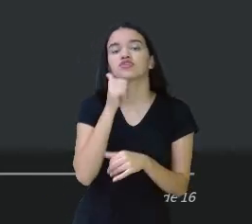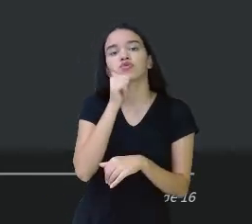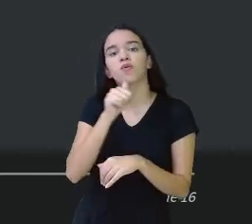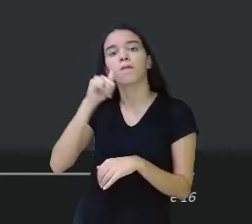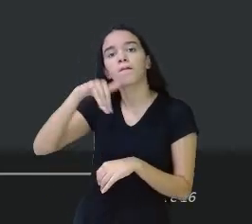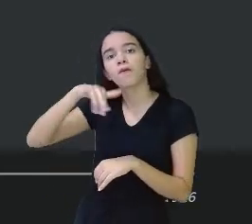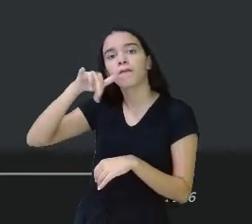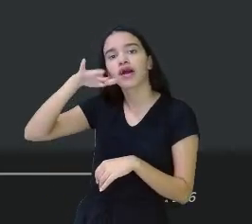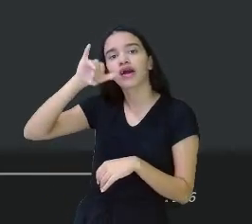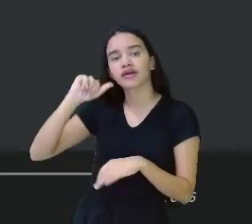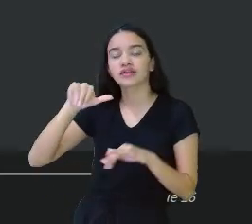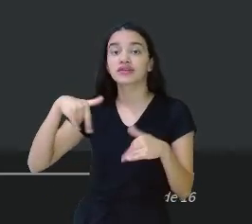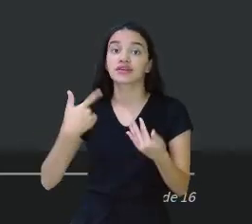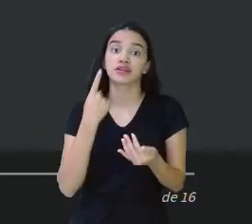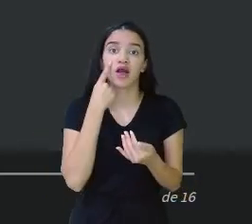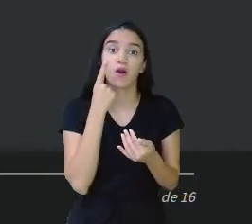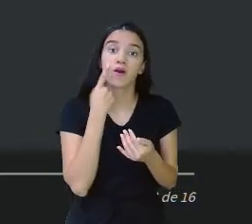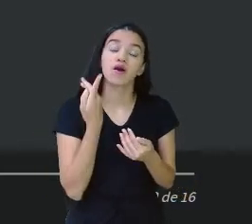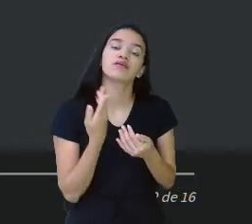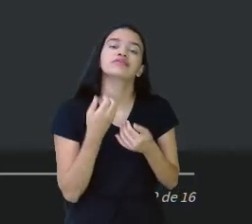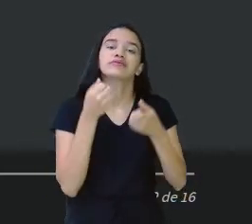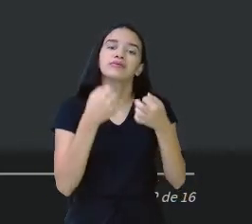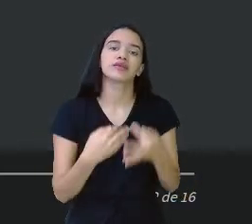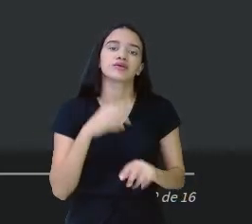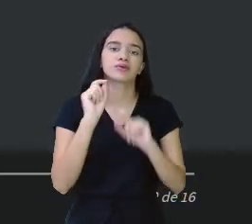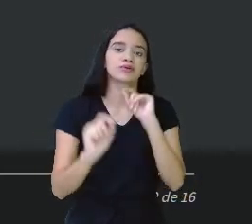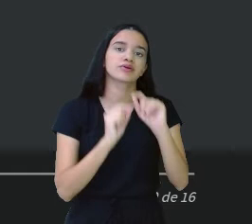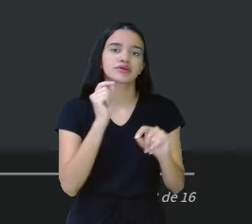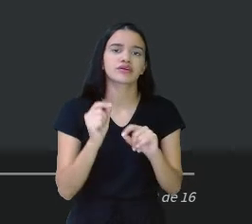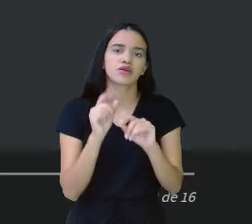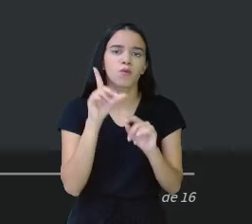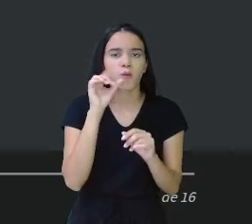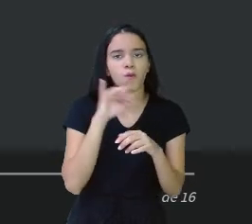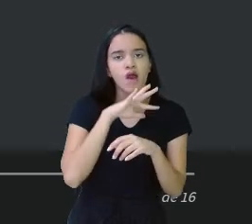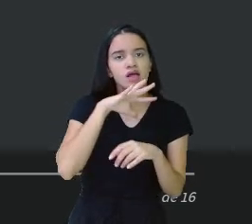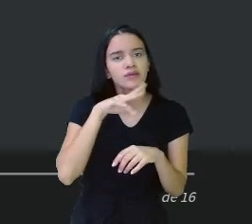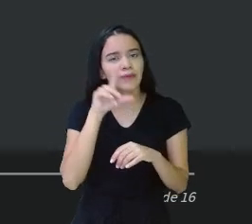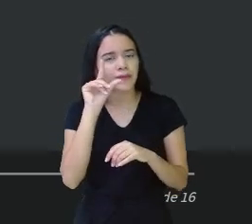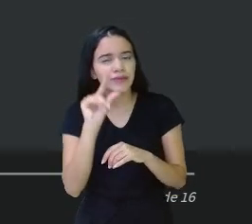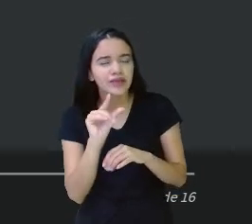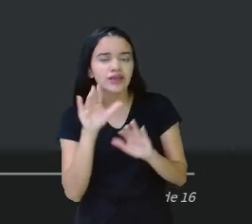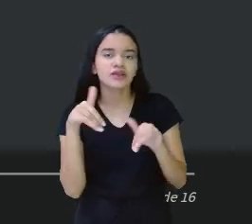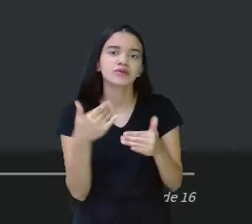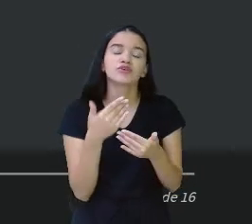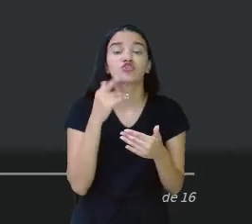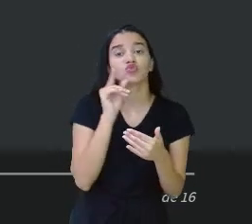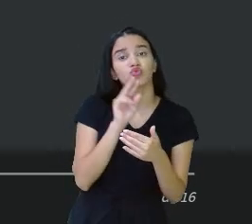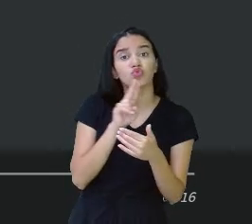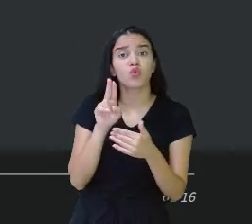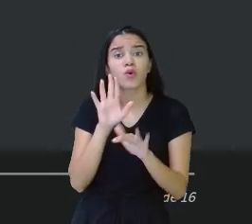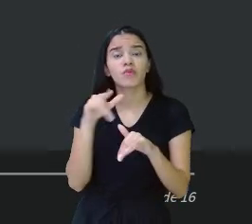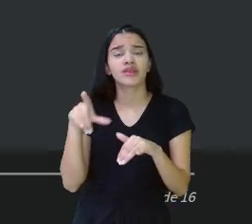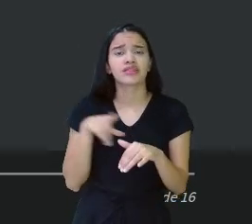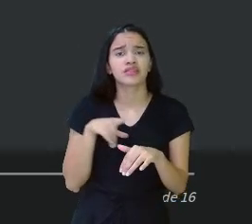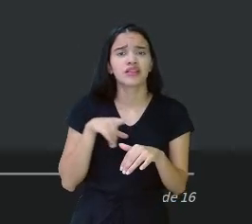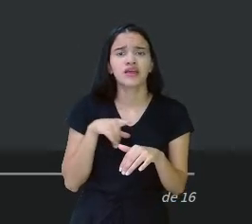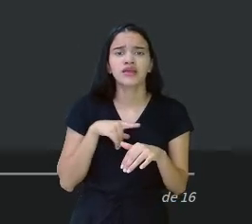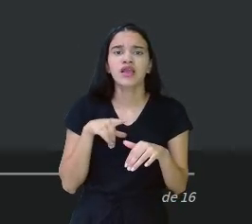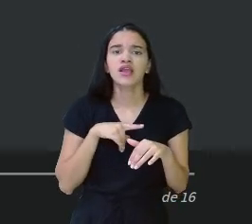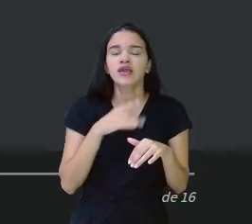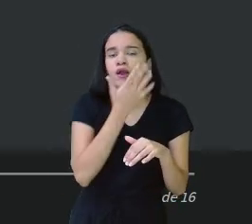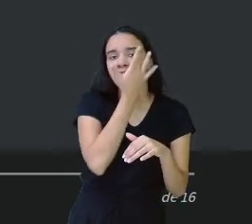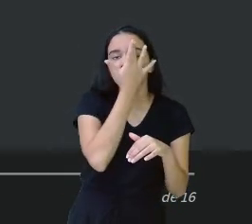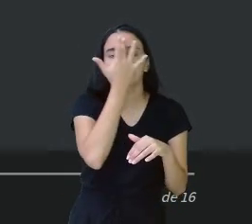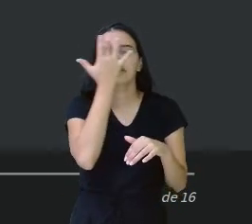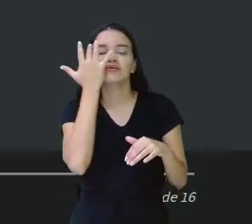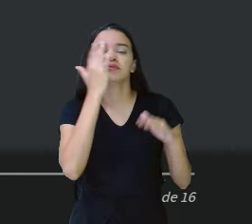Clara Cabral. Então, ele diz assim, um bichinho pequeno, apesar do nome, tem deixado moradores e